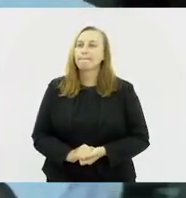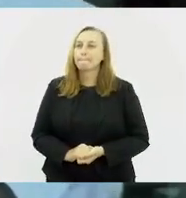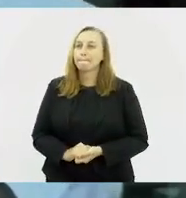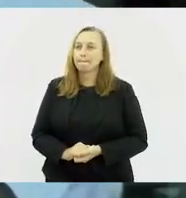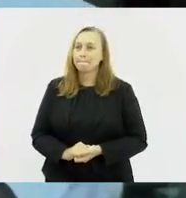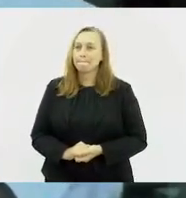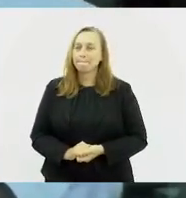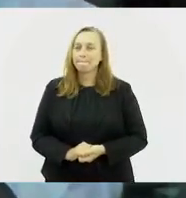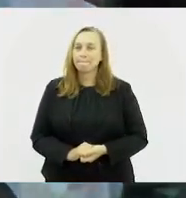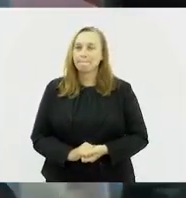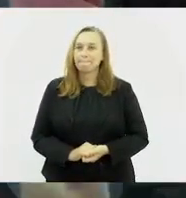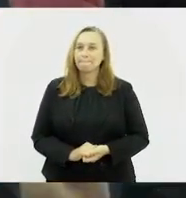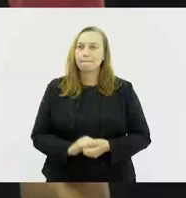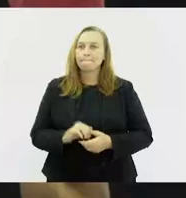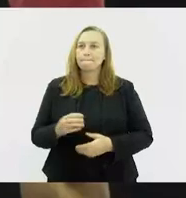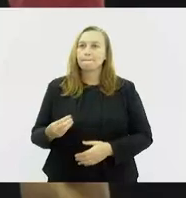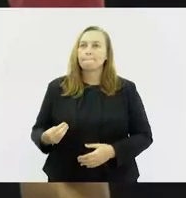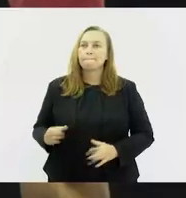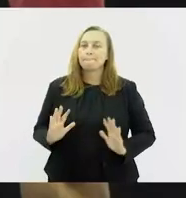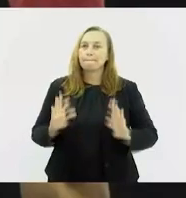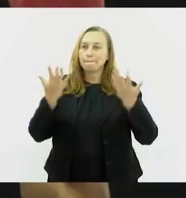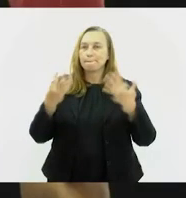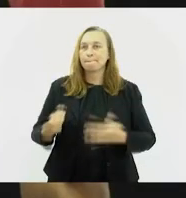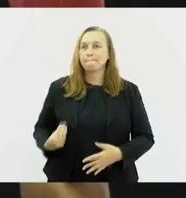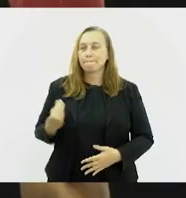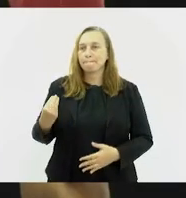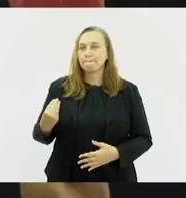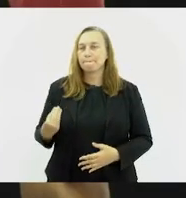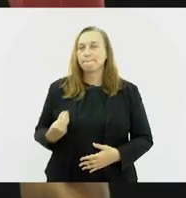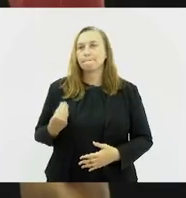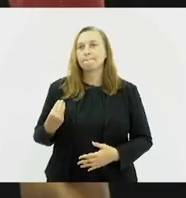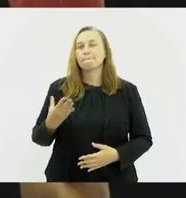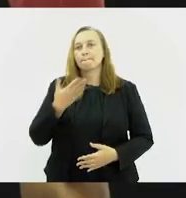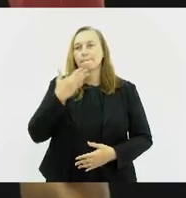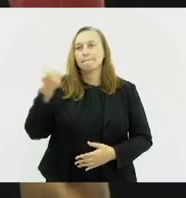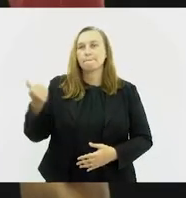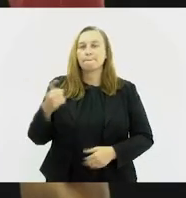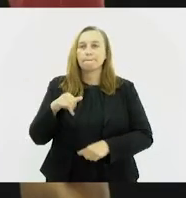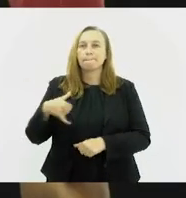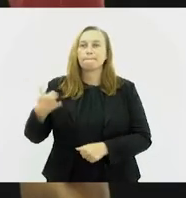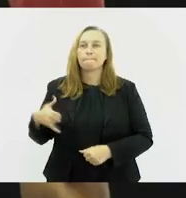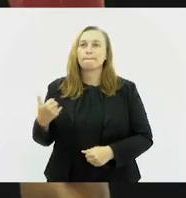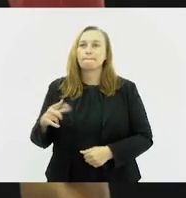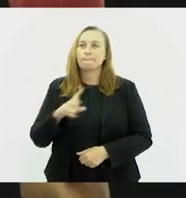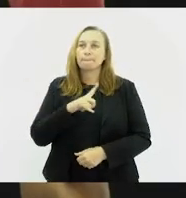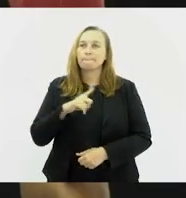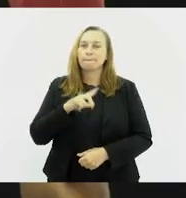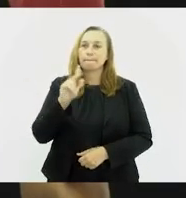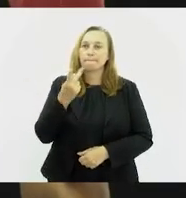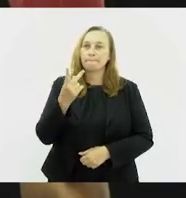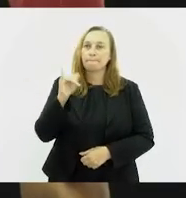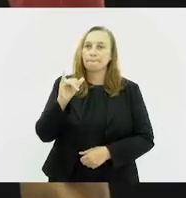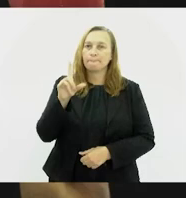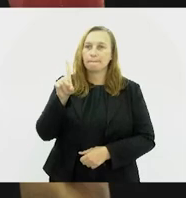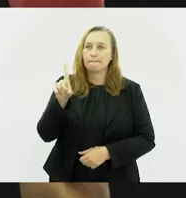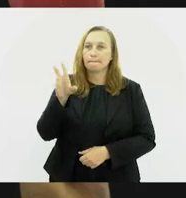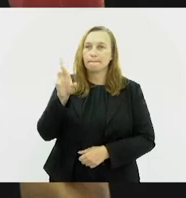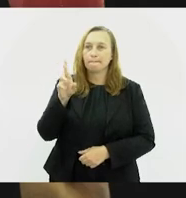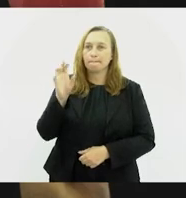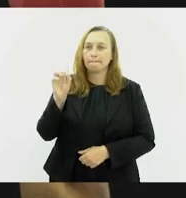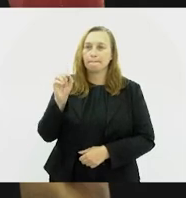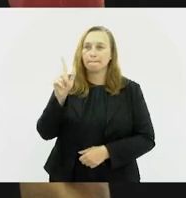O programa Viva Melhor Idade. Nós temos hidroginástica. Hoje, nós atendemos mais de 5 mil pessoas